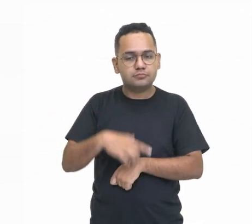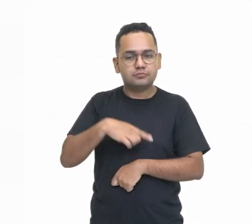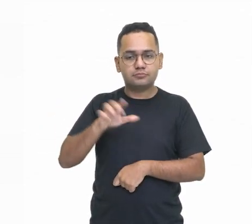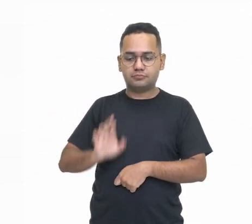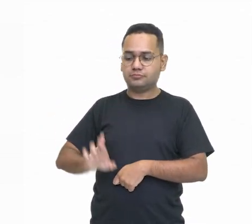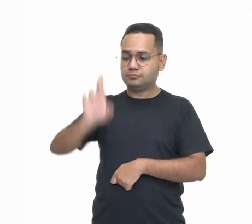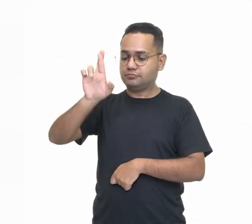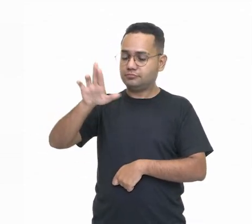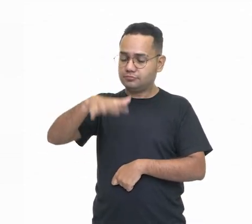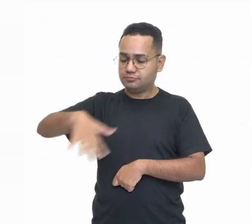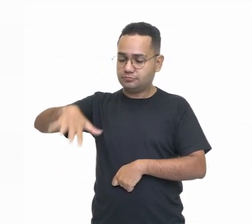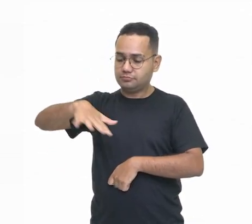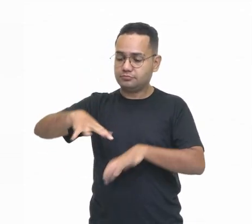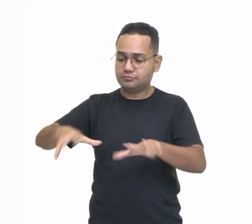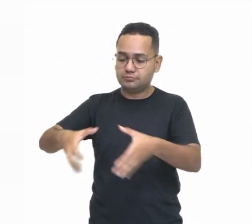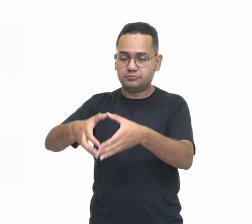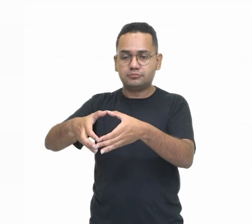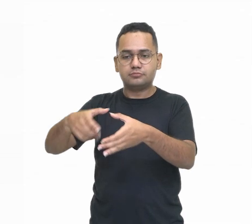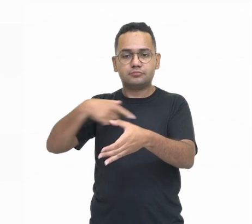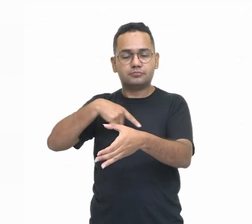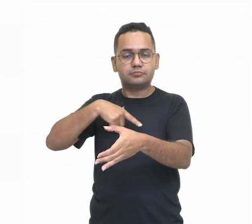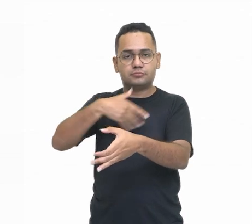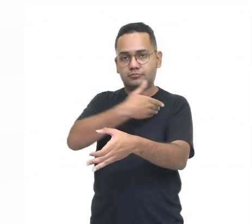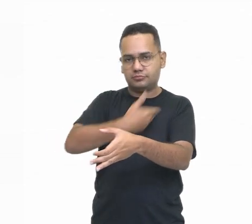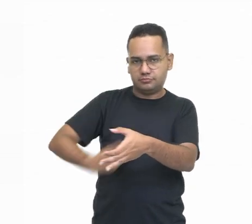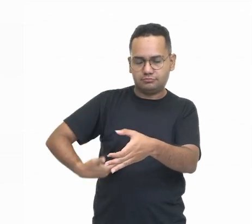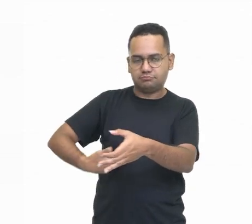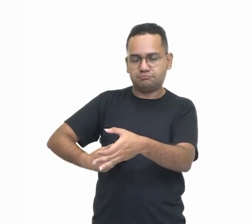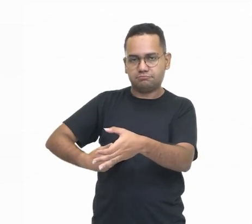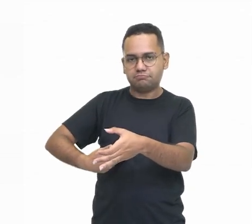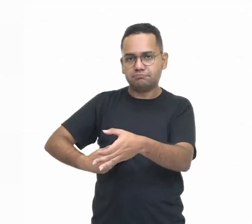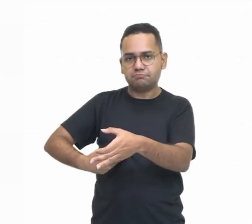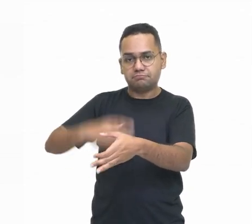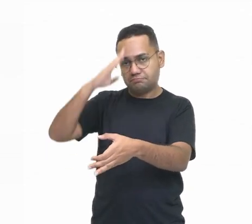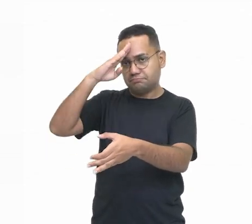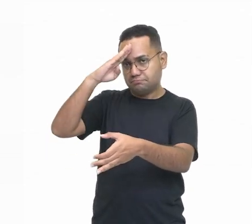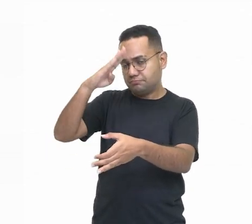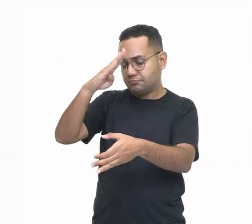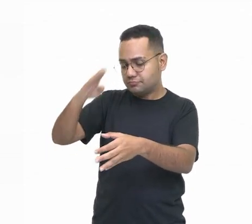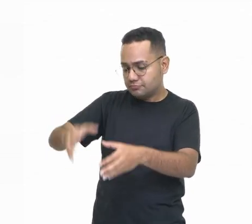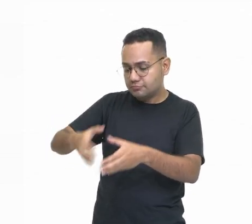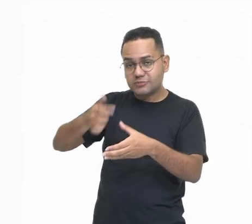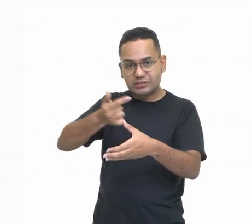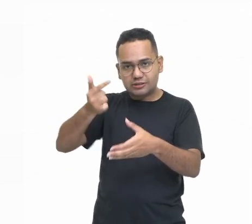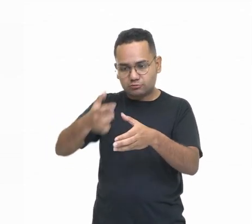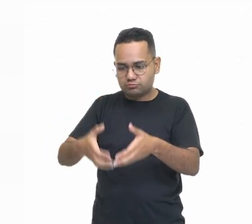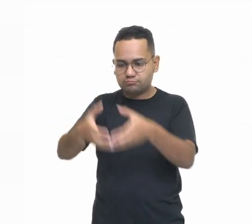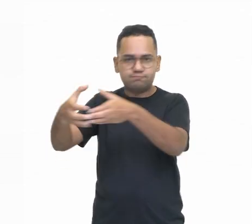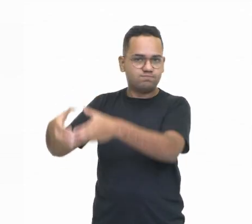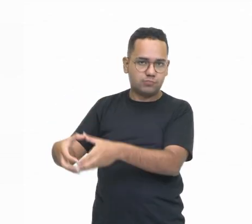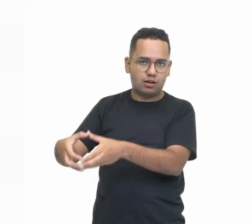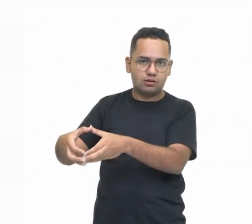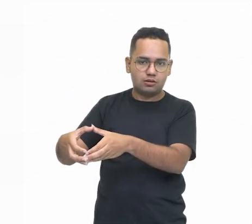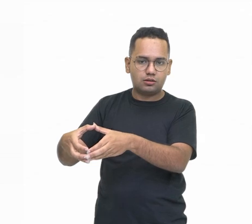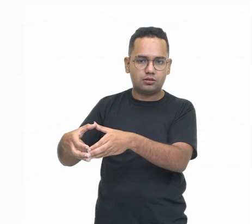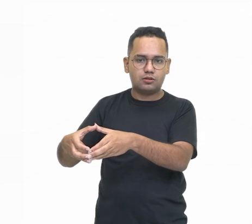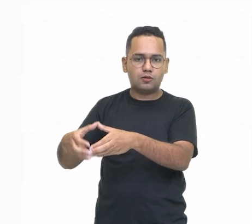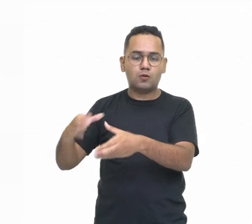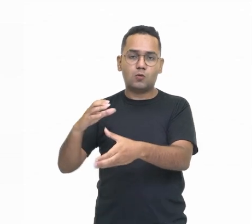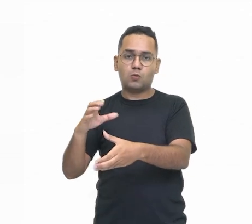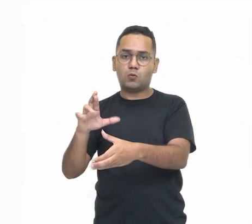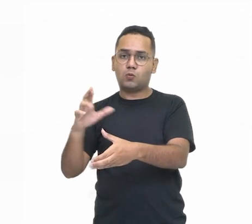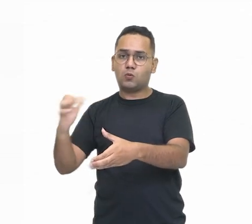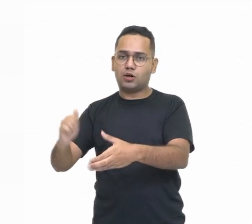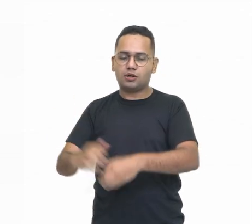comunidade perante o governo central. Então você tem, né, dentro dessa divisão social